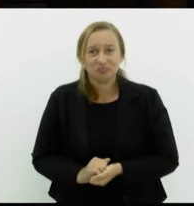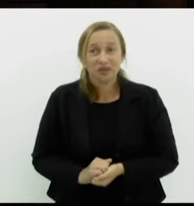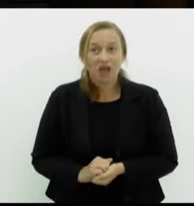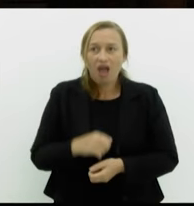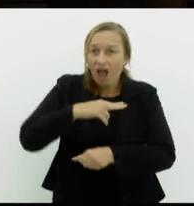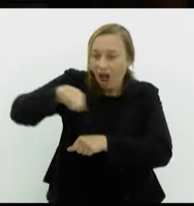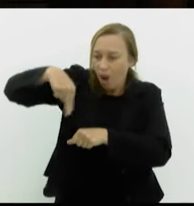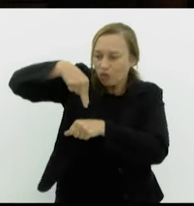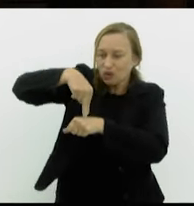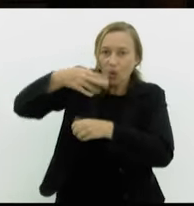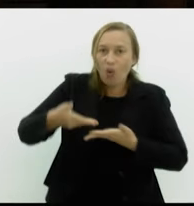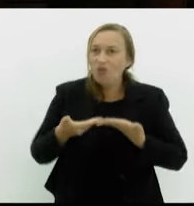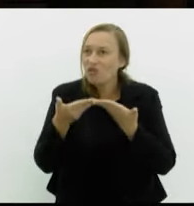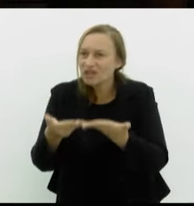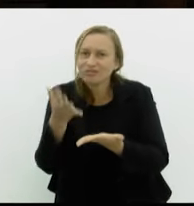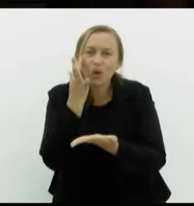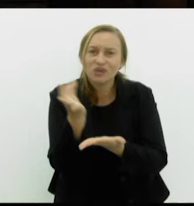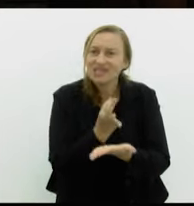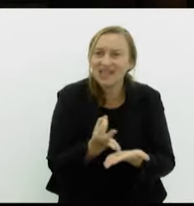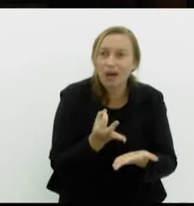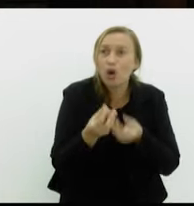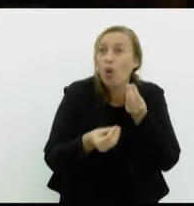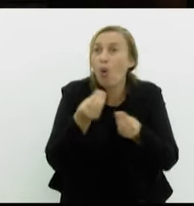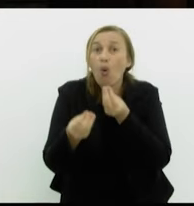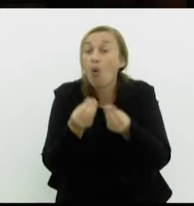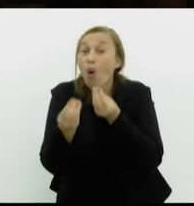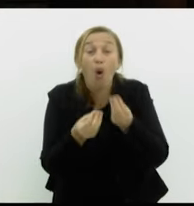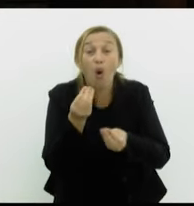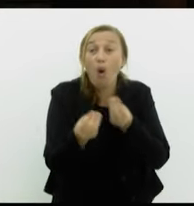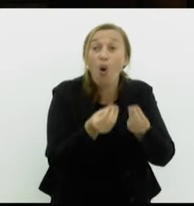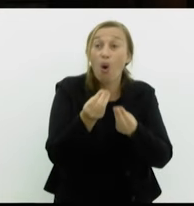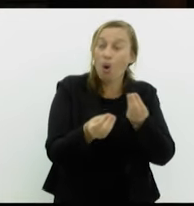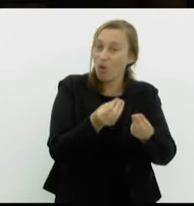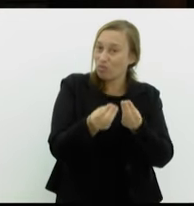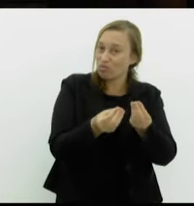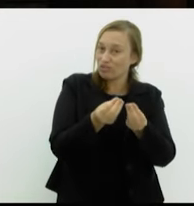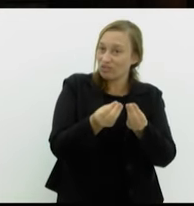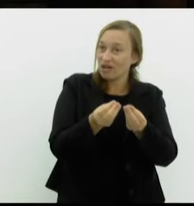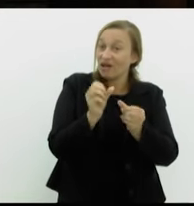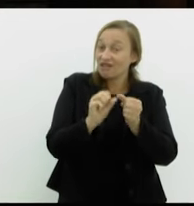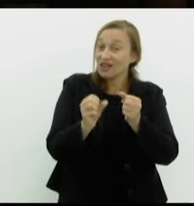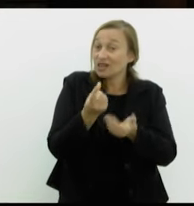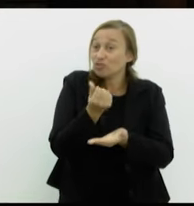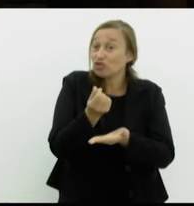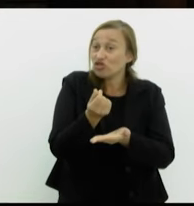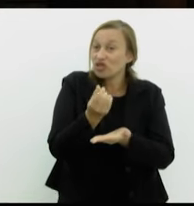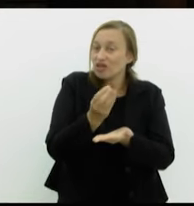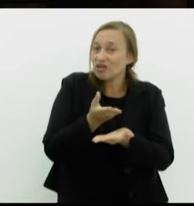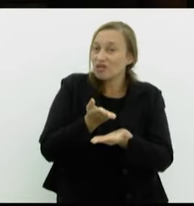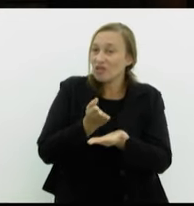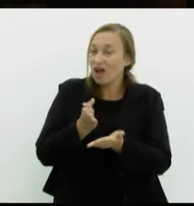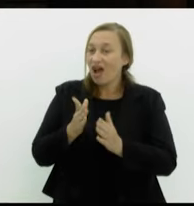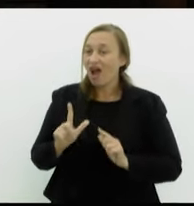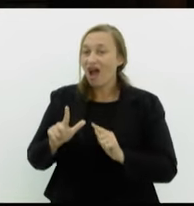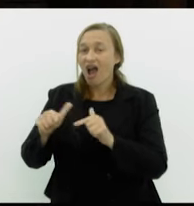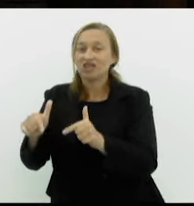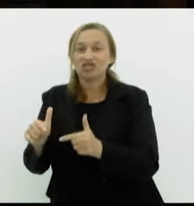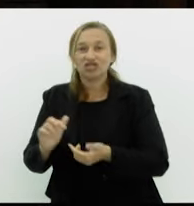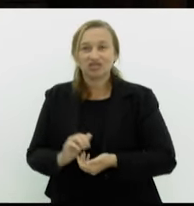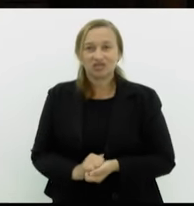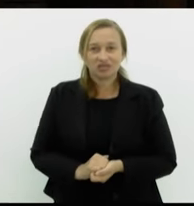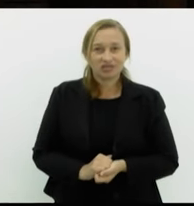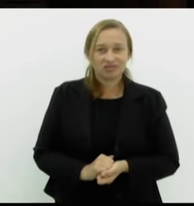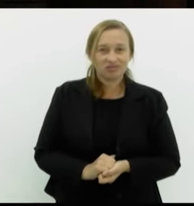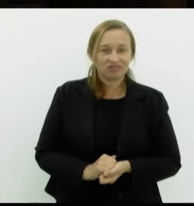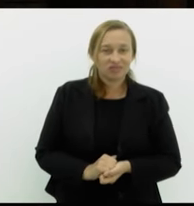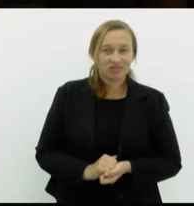União ofereceu e não sabe ainda como desburocratizar para o dinheiro chegar. Não sabe como desburocratizar para o